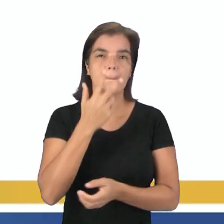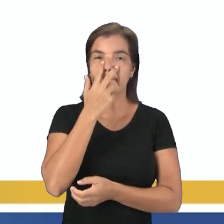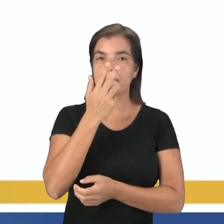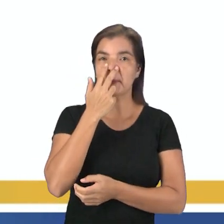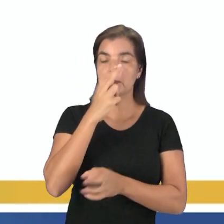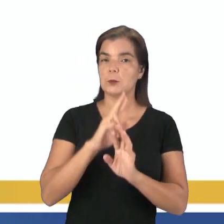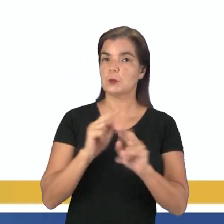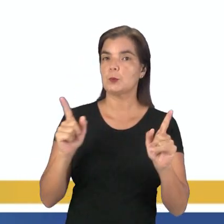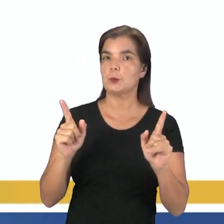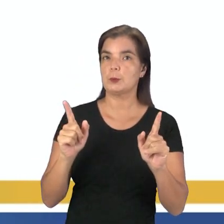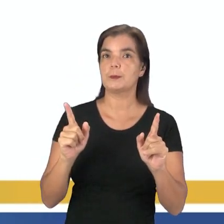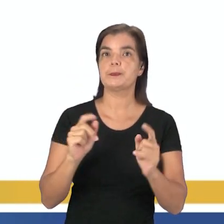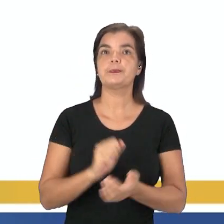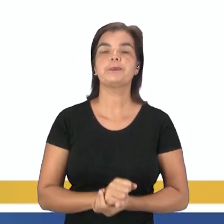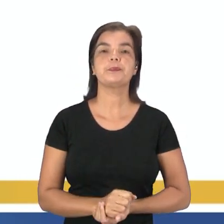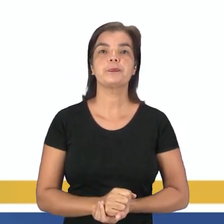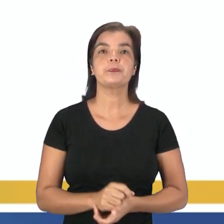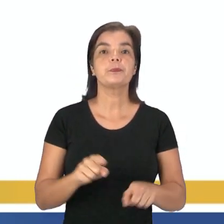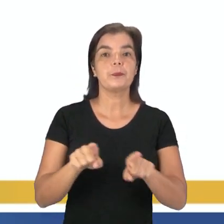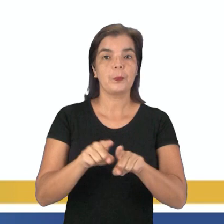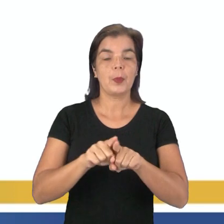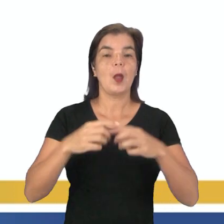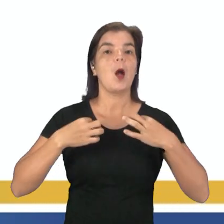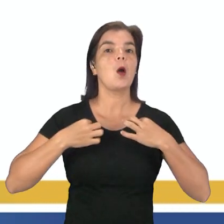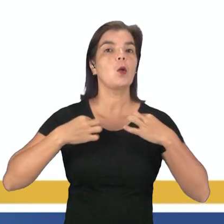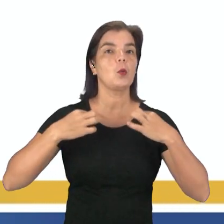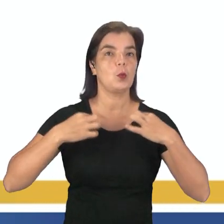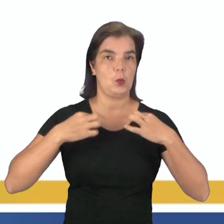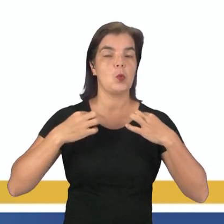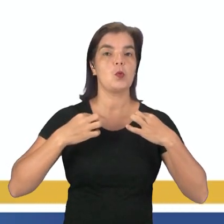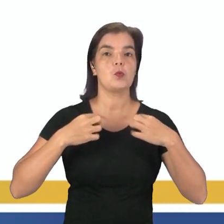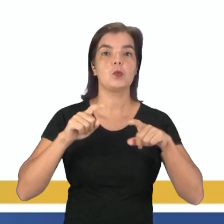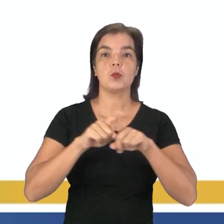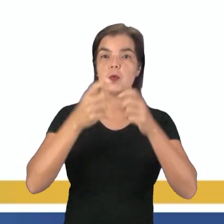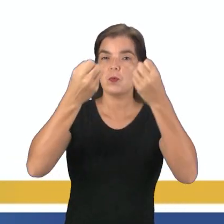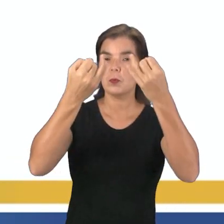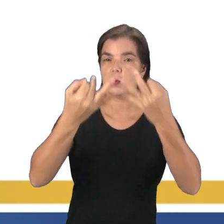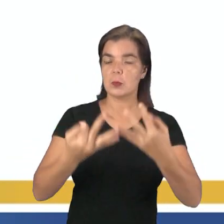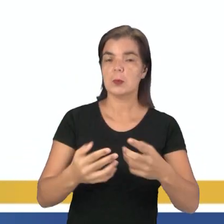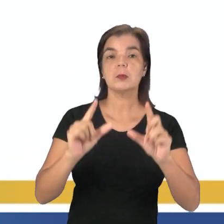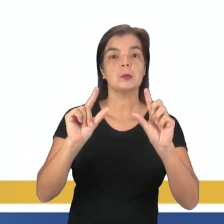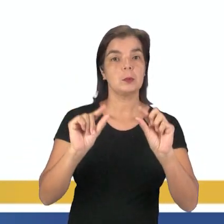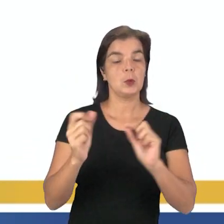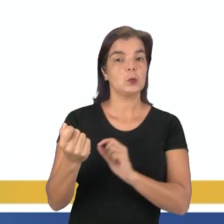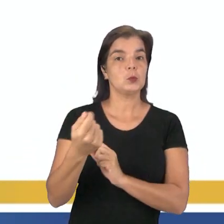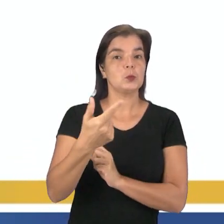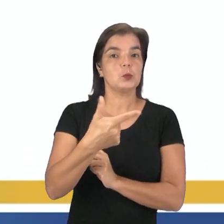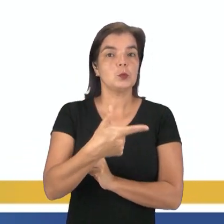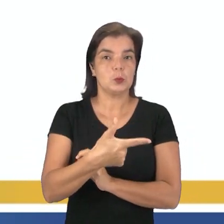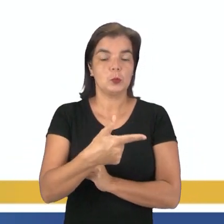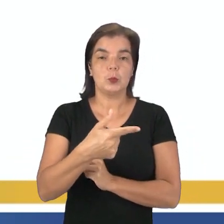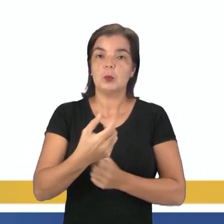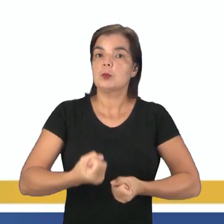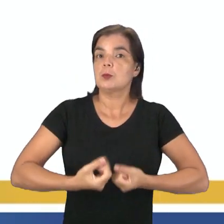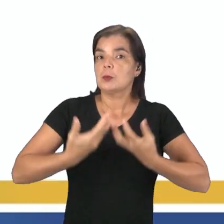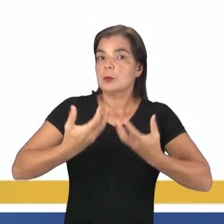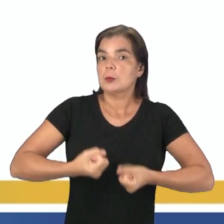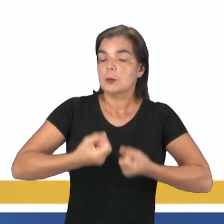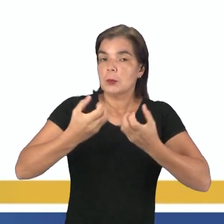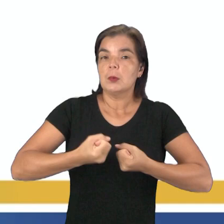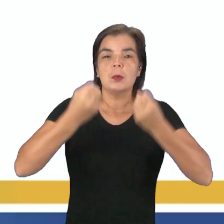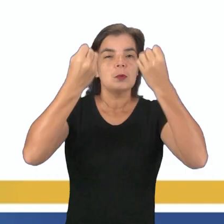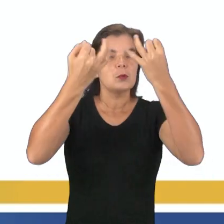parecer distintos. Por exemplo, as túnicas, elas contam e falam bem menos do que um poema que